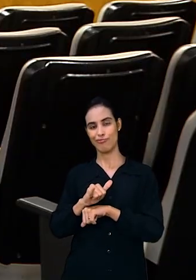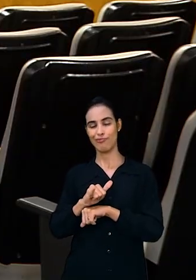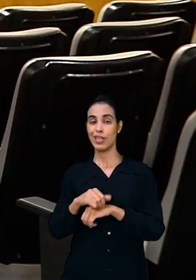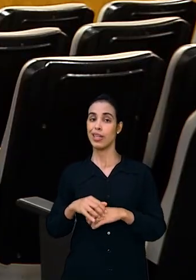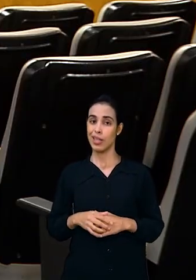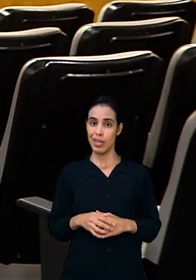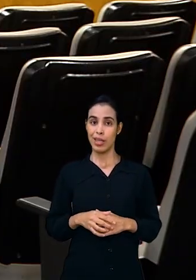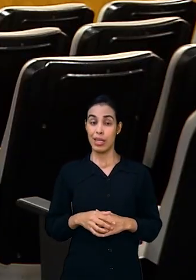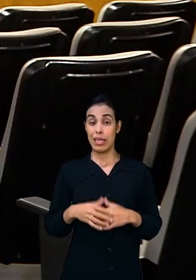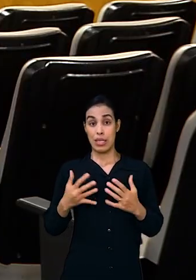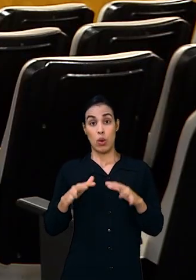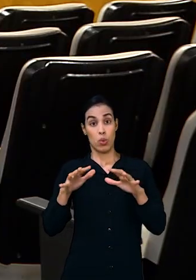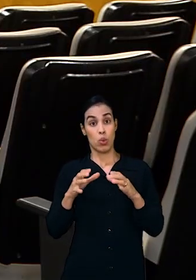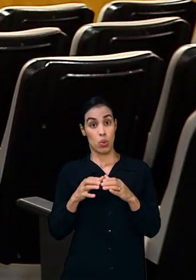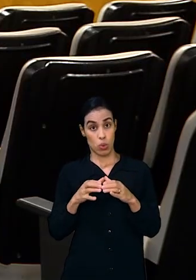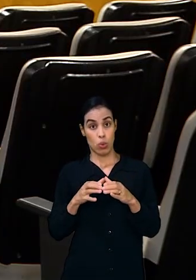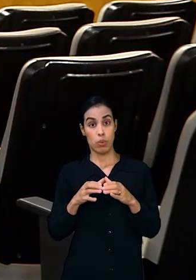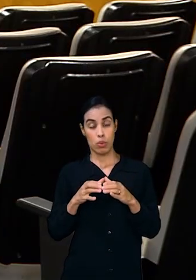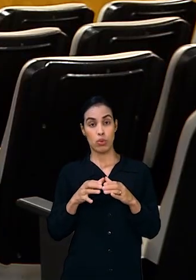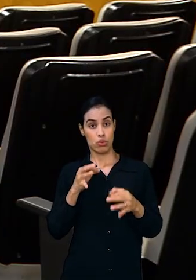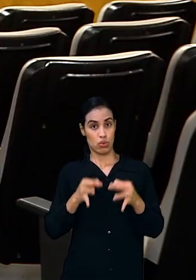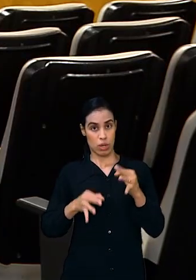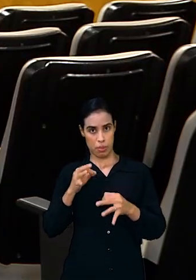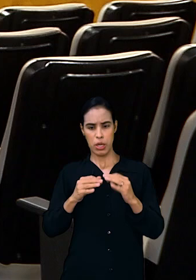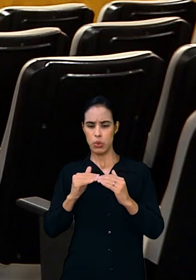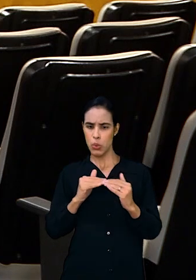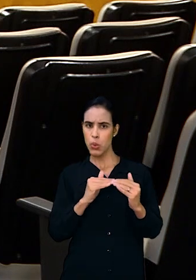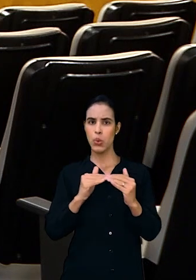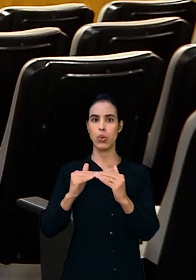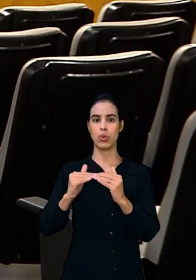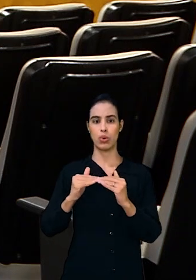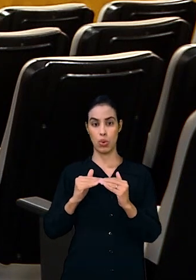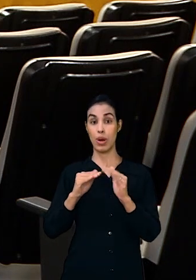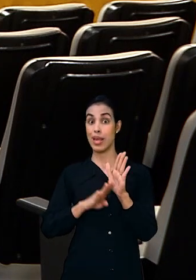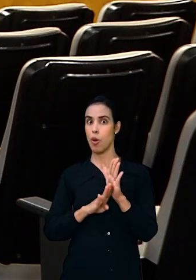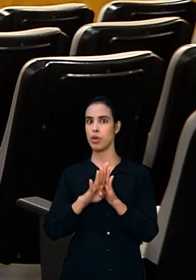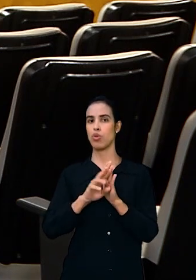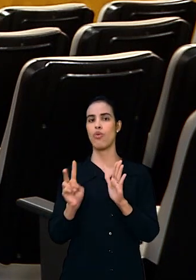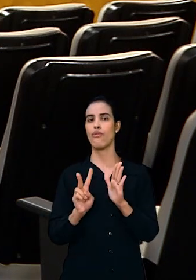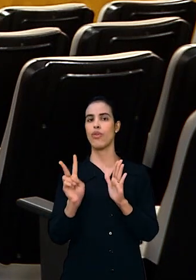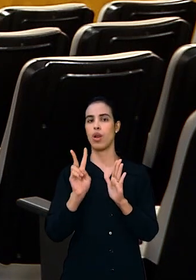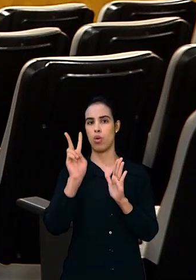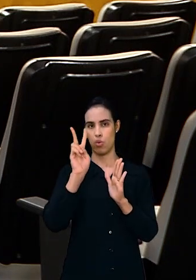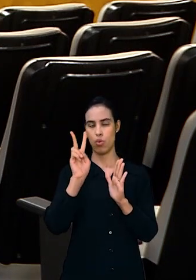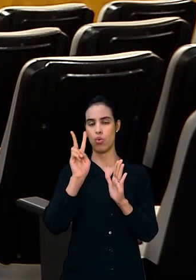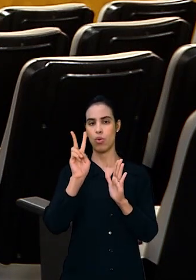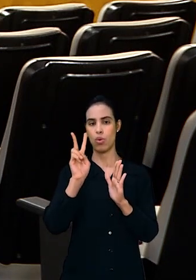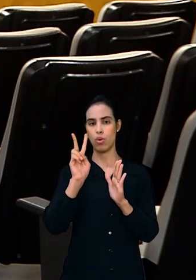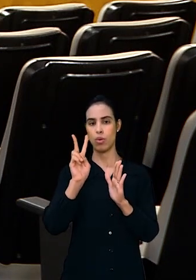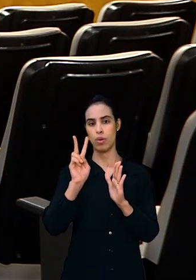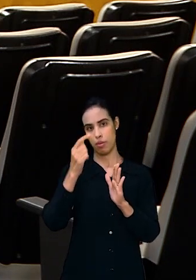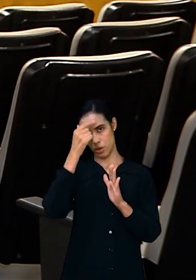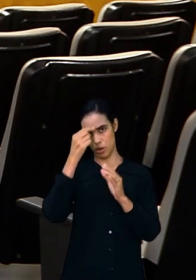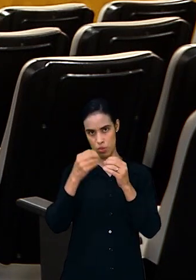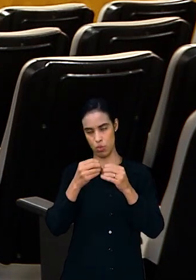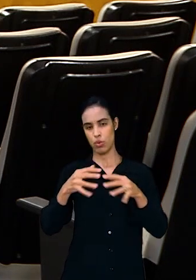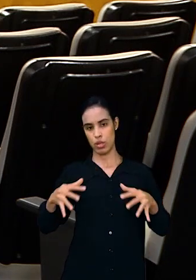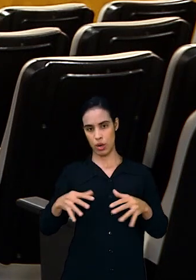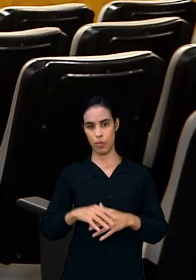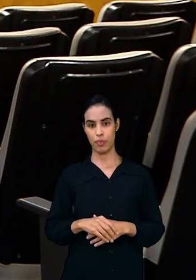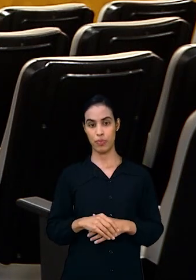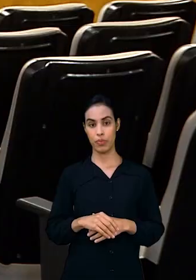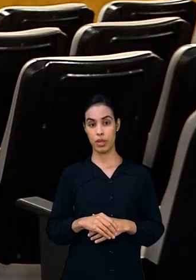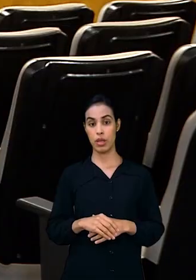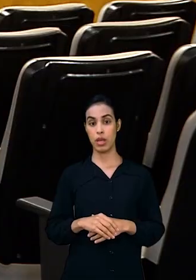produção do laudo. Por unanimidade, a segunda turma restabeleceu a condenação da Segmed e aumentou o valor das indenizações